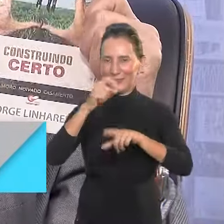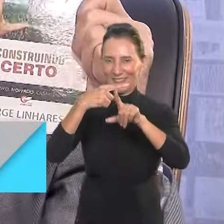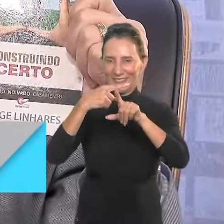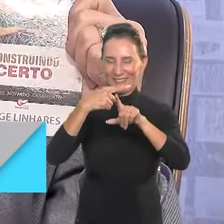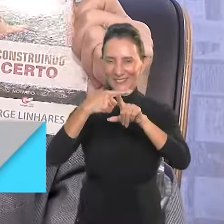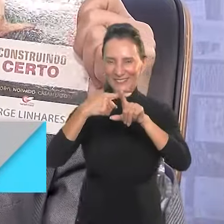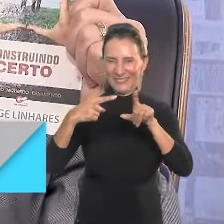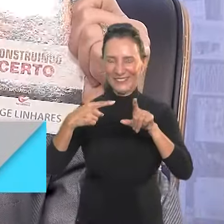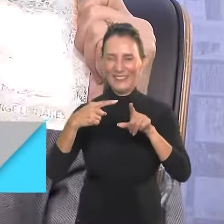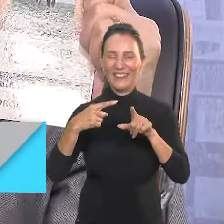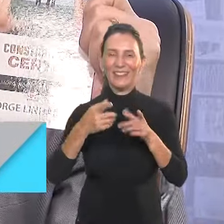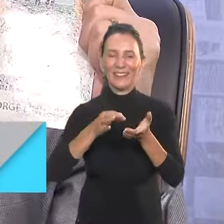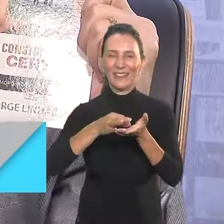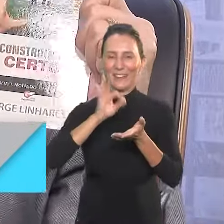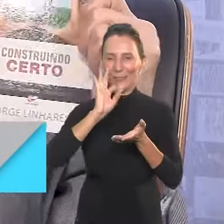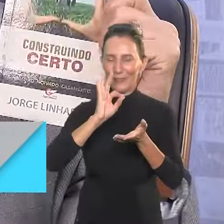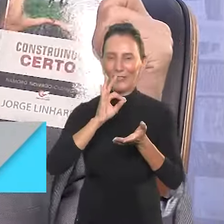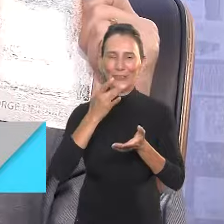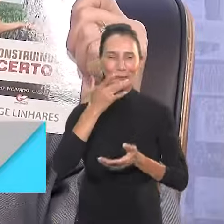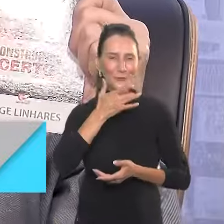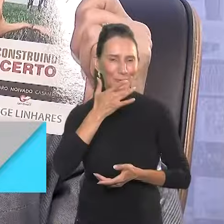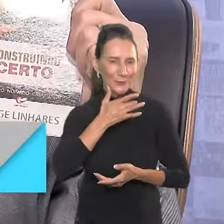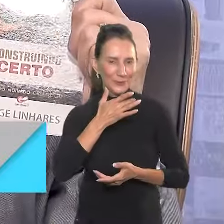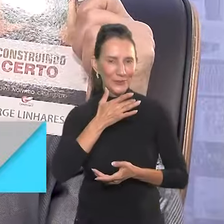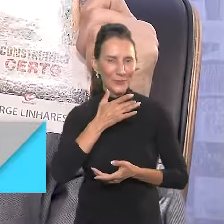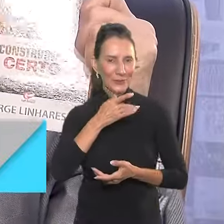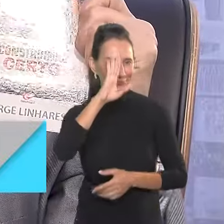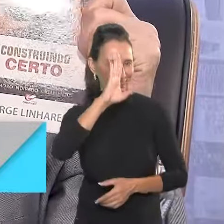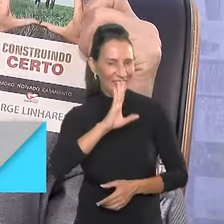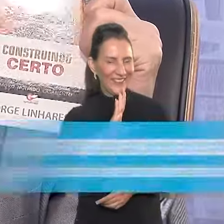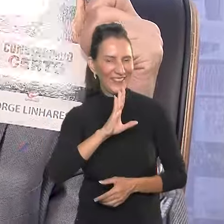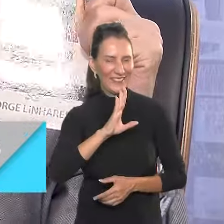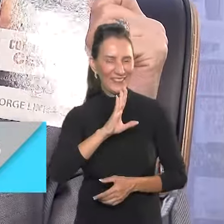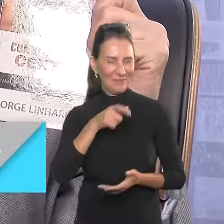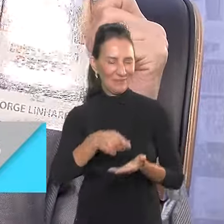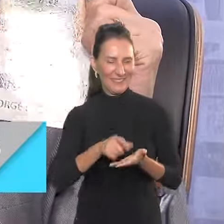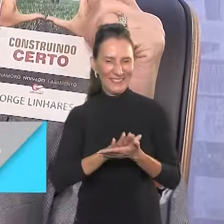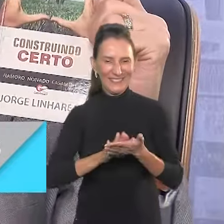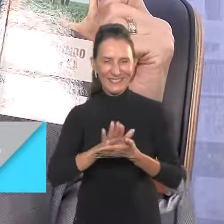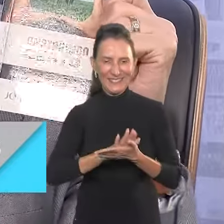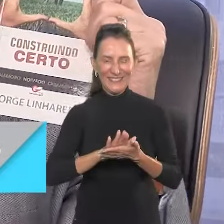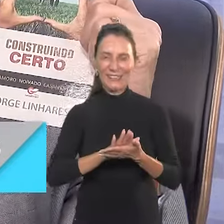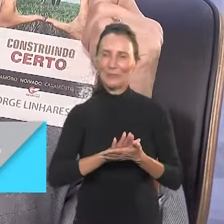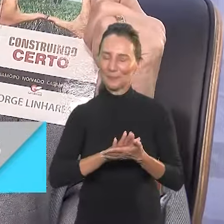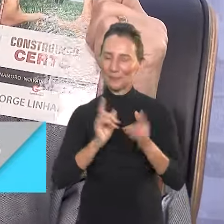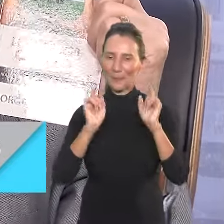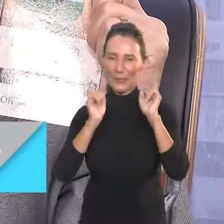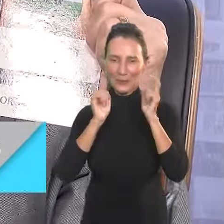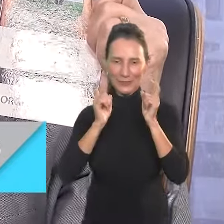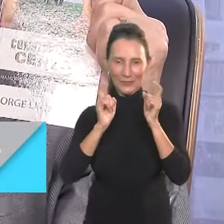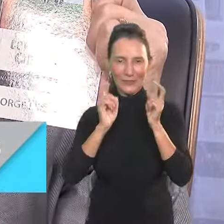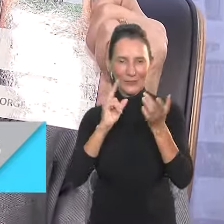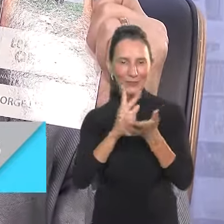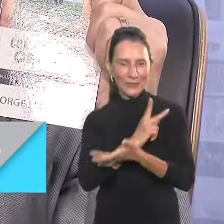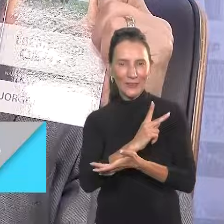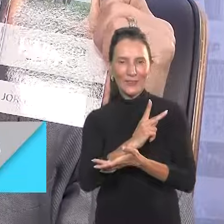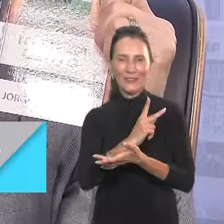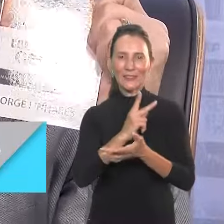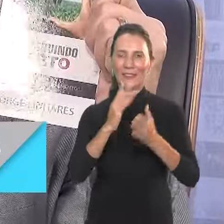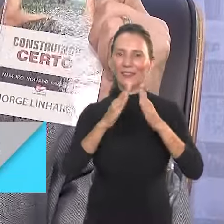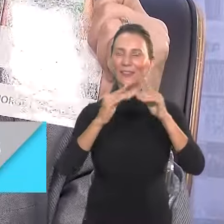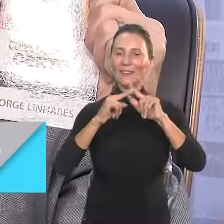café gostoso. Esta reunião é 0800 o café, né? Esta reunião acontece